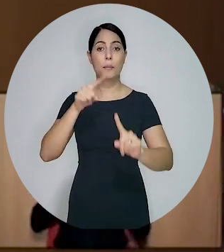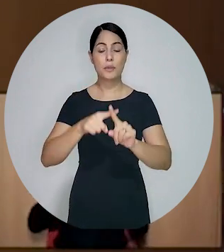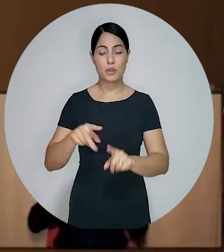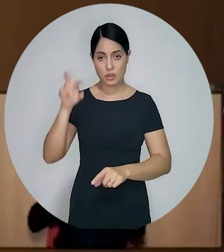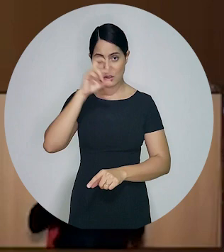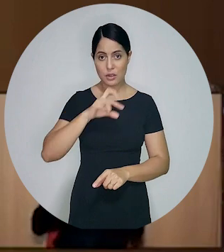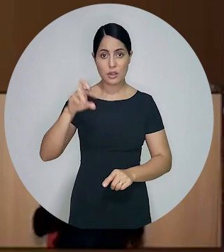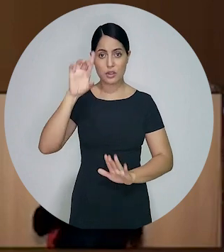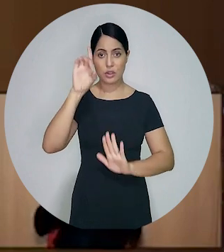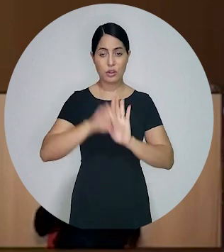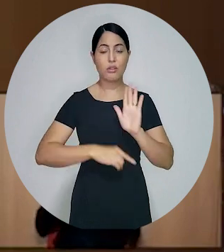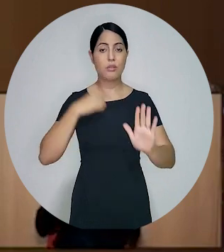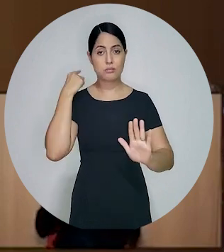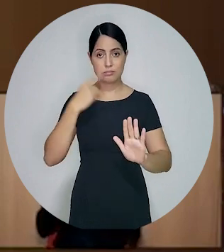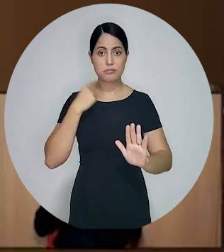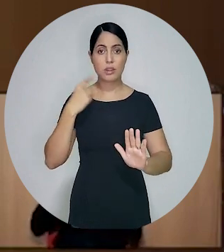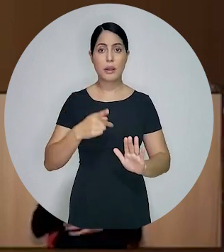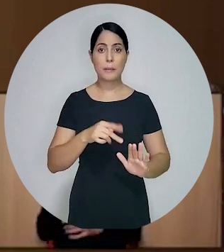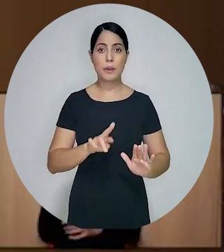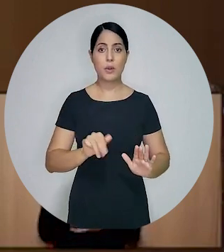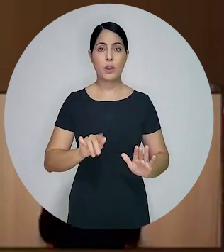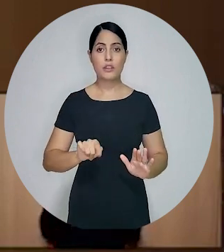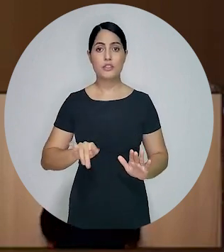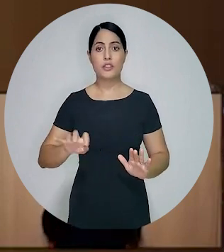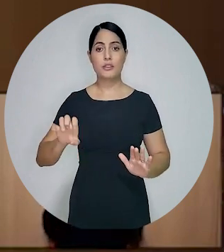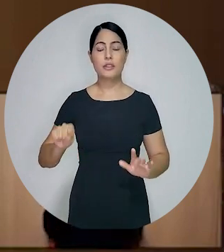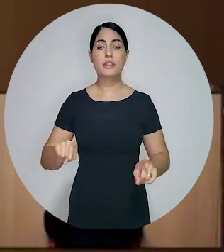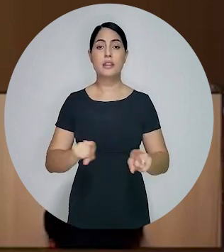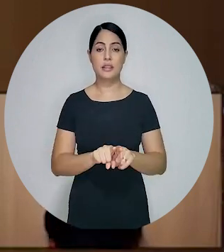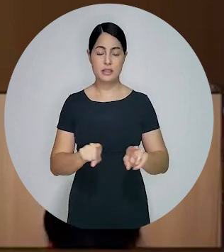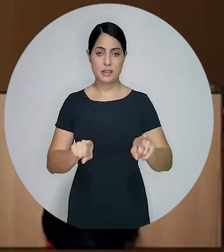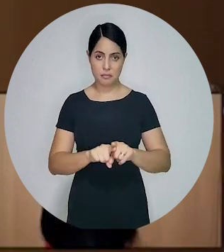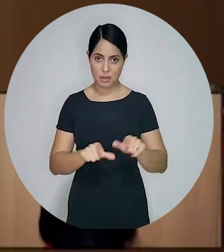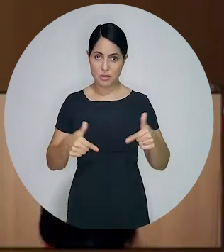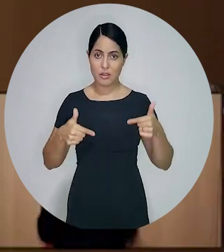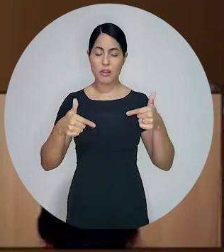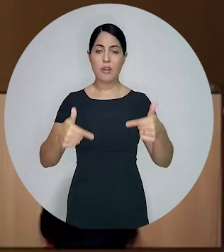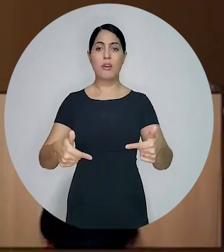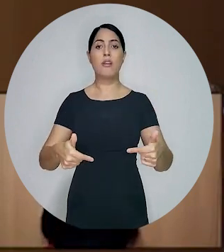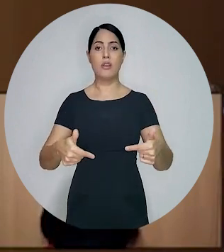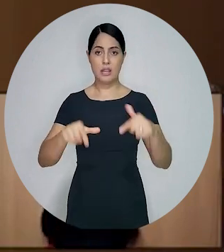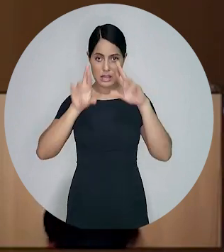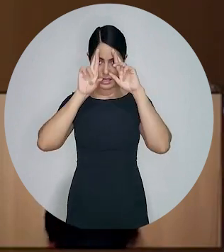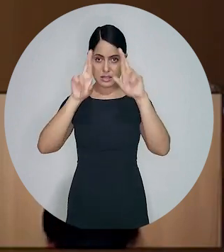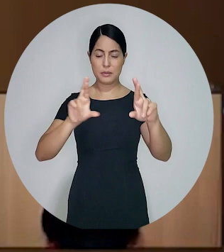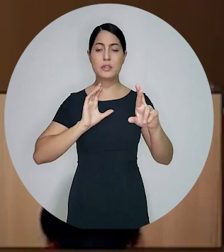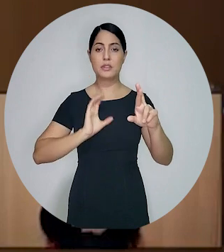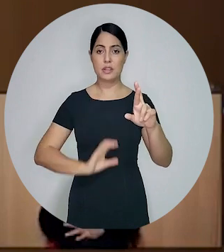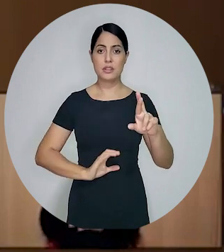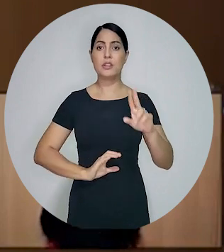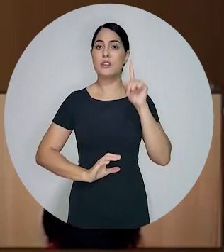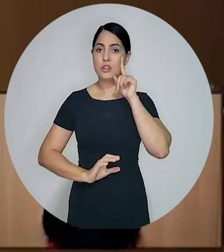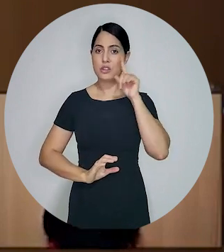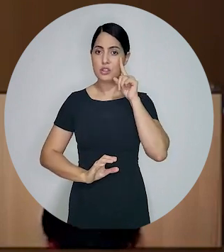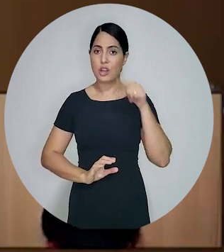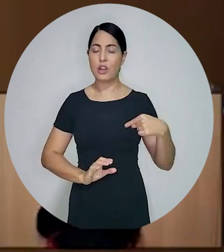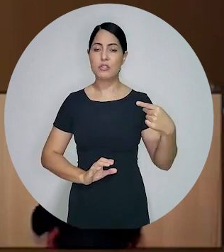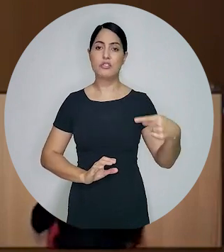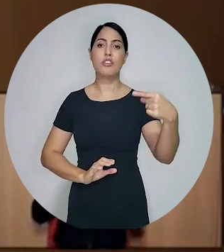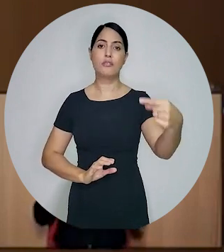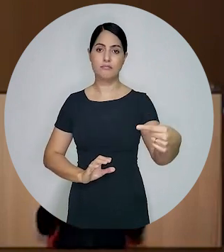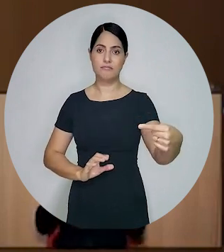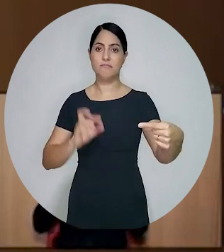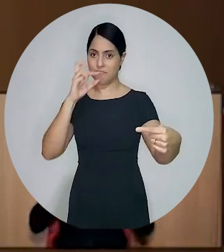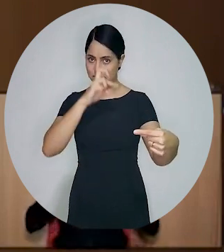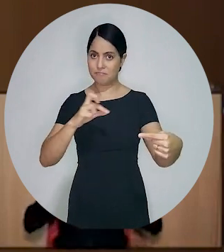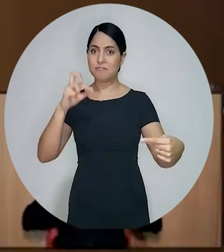permanente para fiscalizar a preservação das prerrogativas da advocacia e, consequentemente, vigiar o respeito à cidadania no